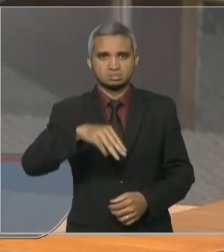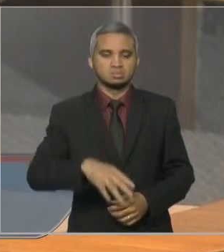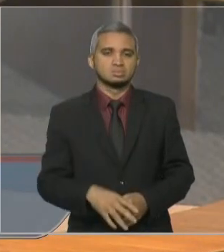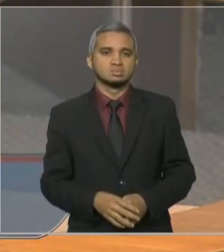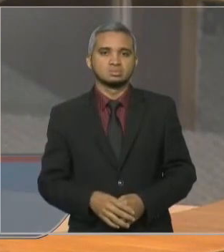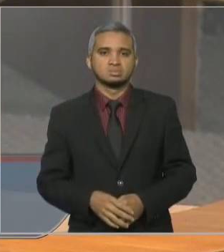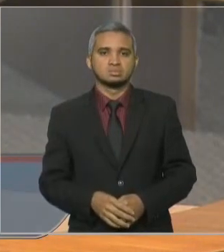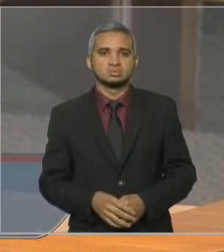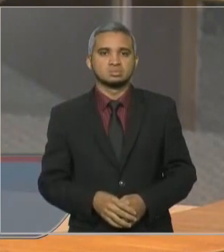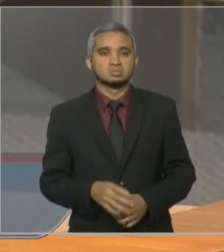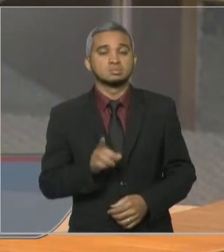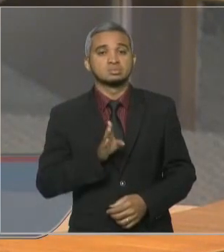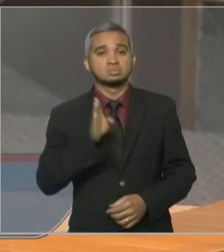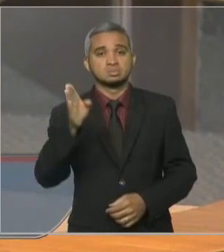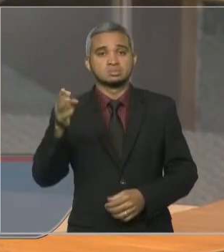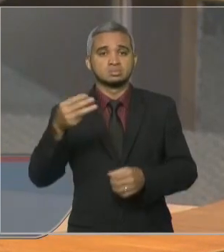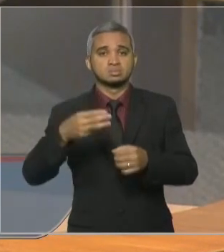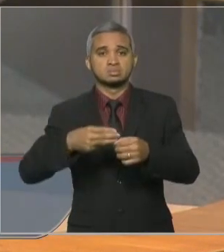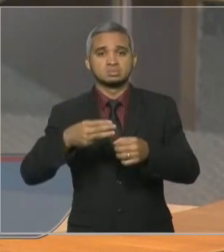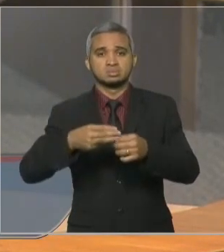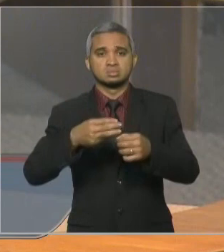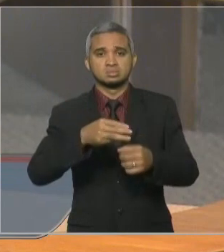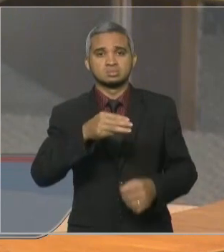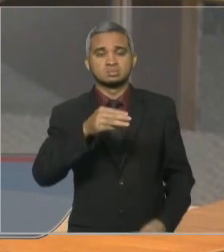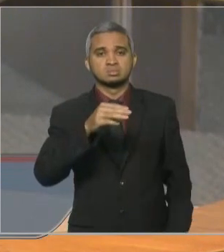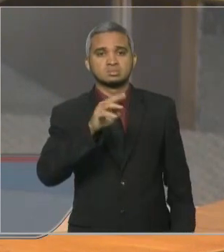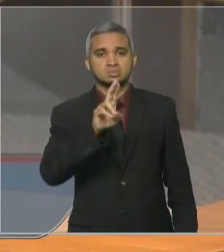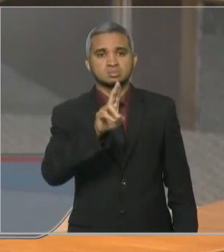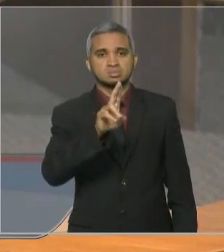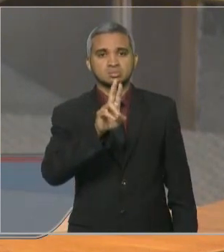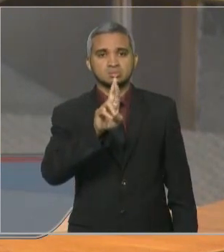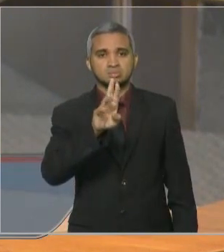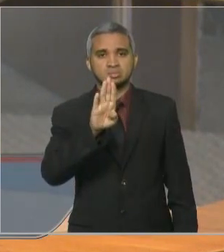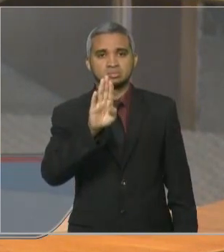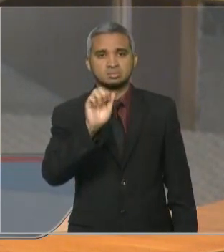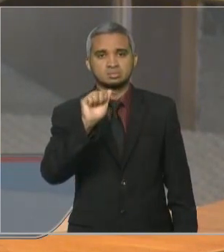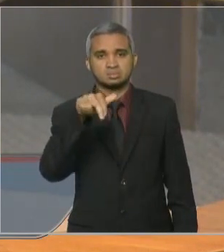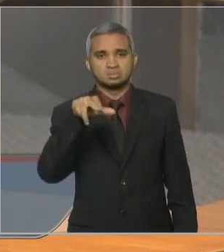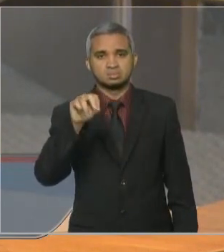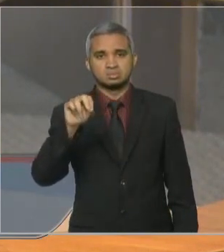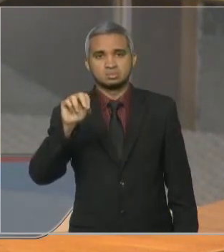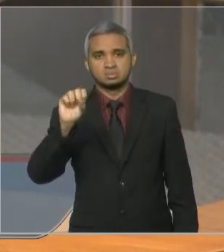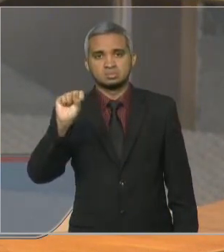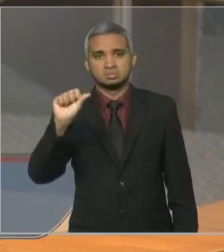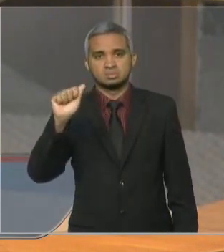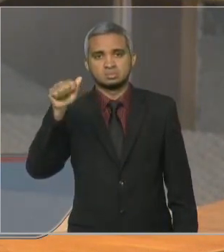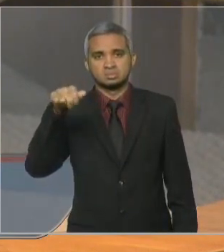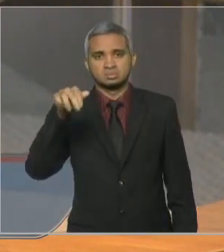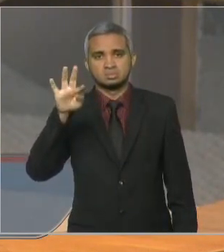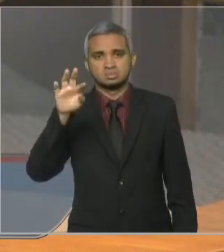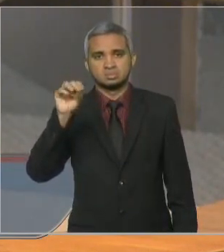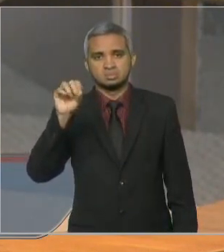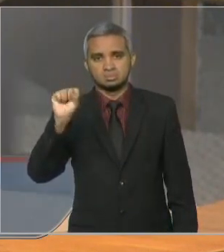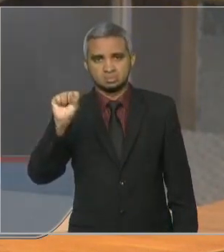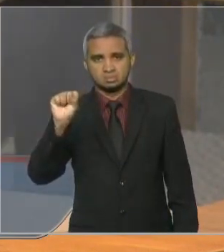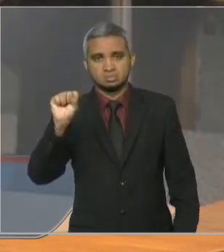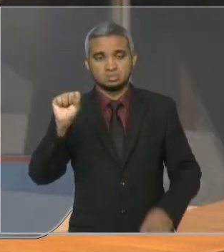no município de Urbano Santo, onde o município que eu tive mais